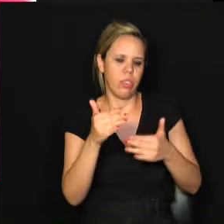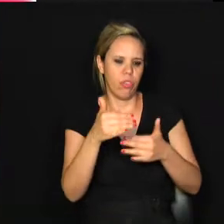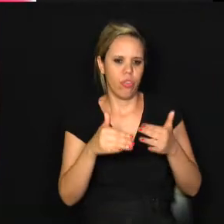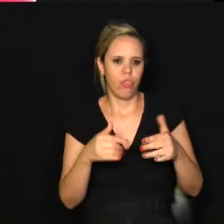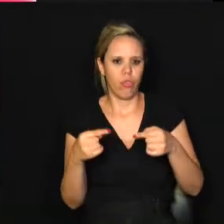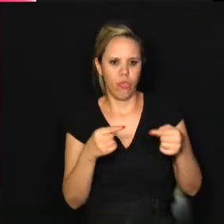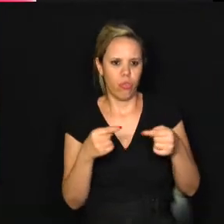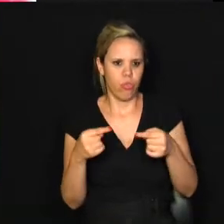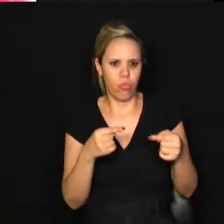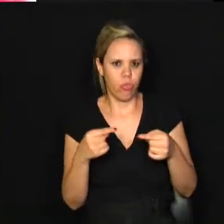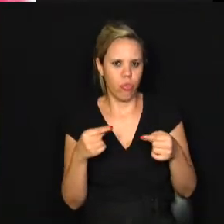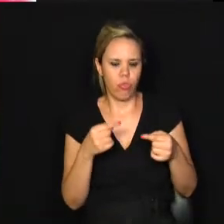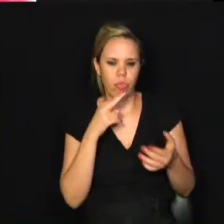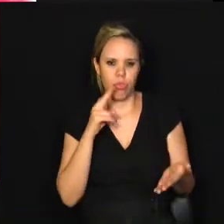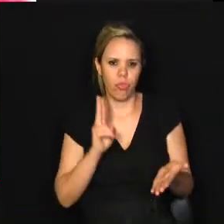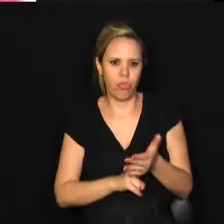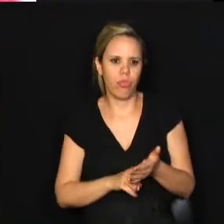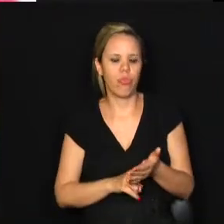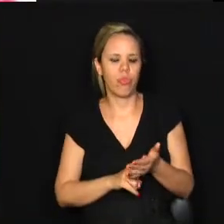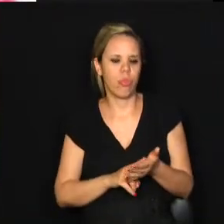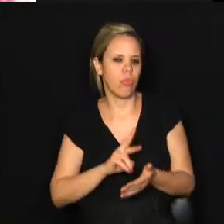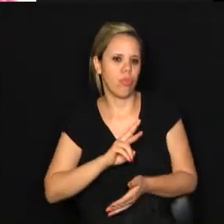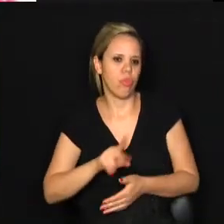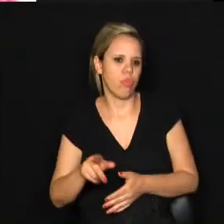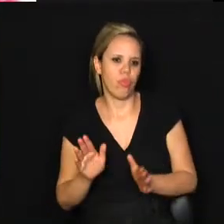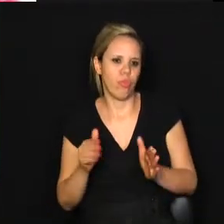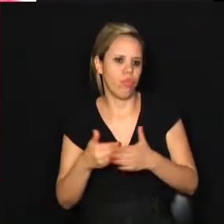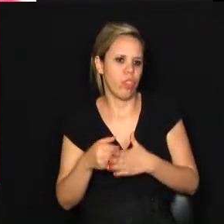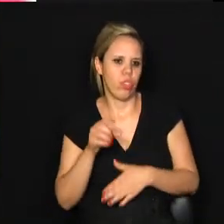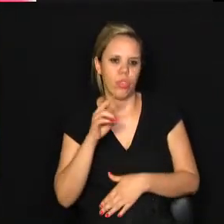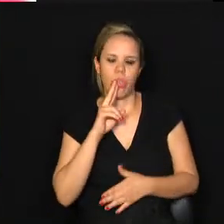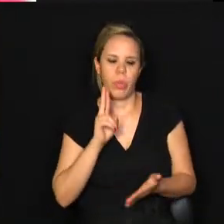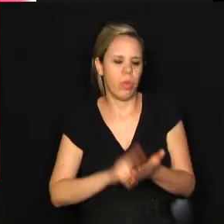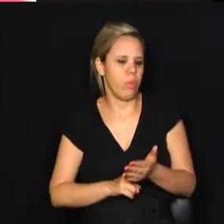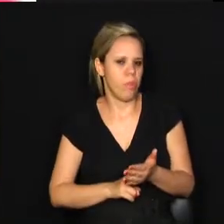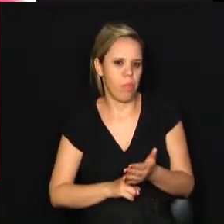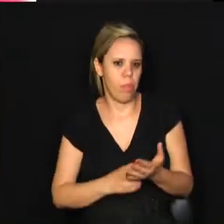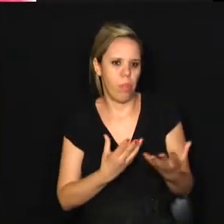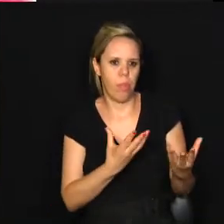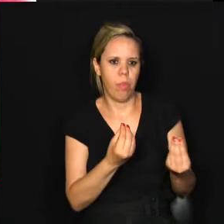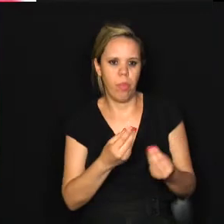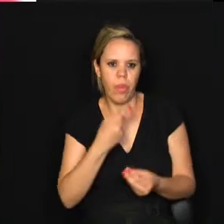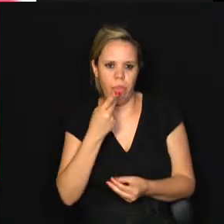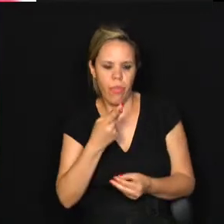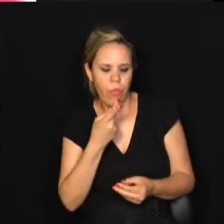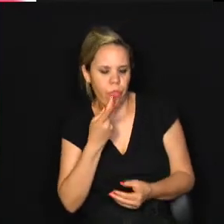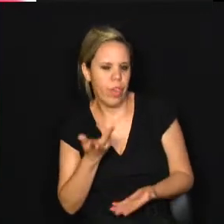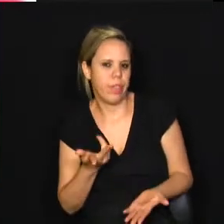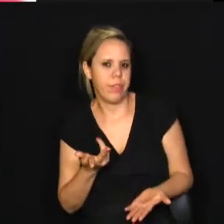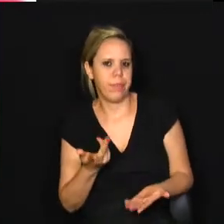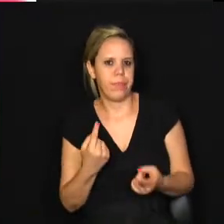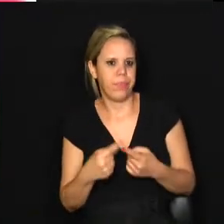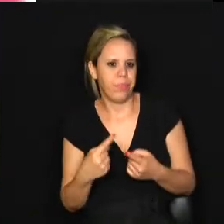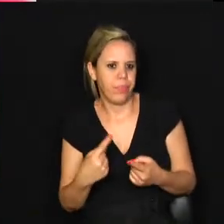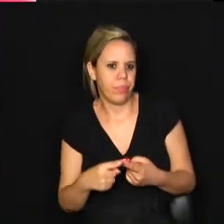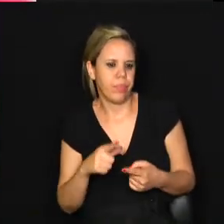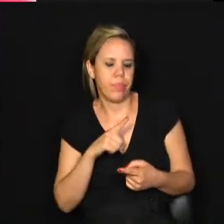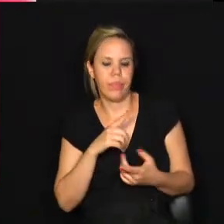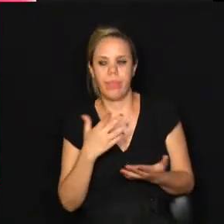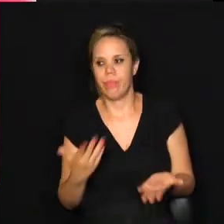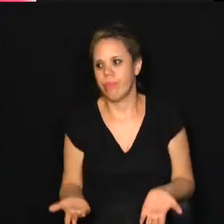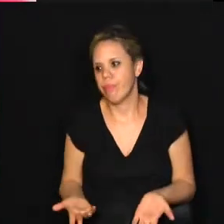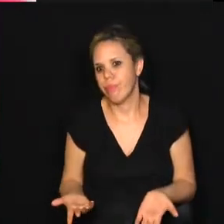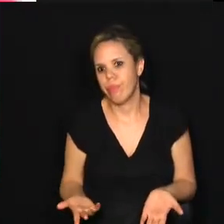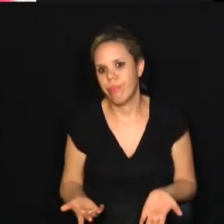concorrentes do Correio. Esse mercado não é um mercado fechado só para Correios. E muitos falam, tem que privatizar os Correios porque o Correio tem monopólio.